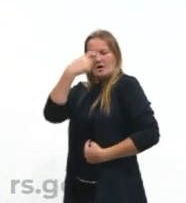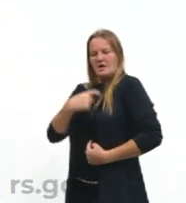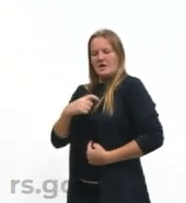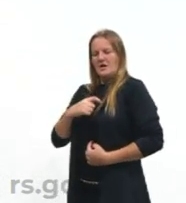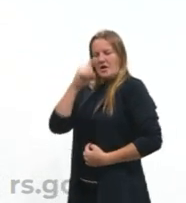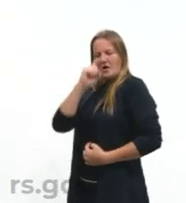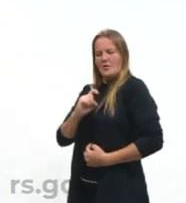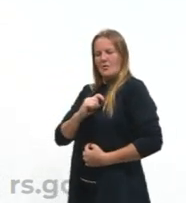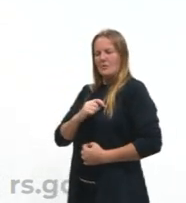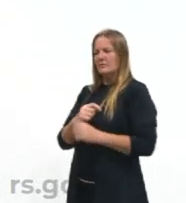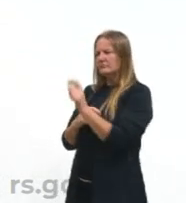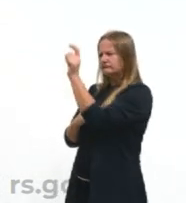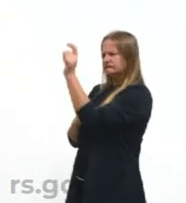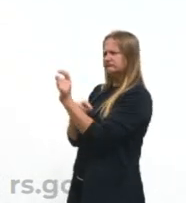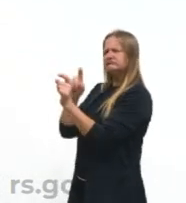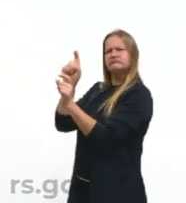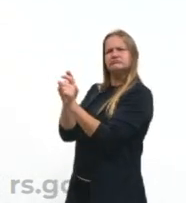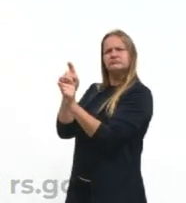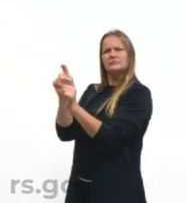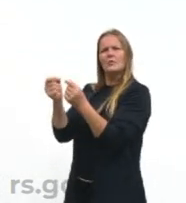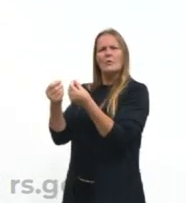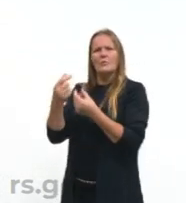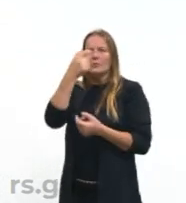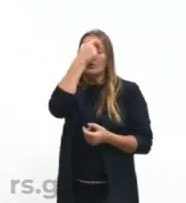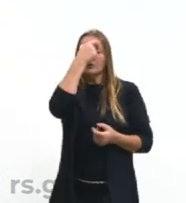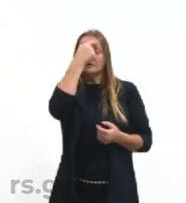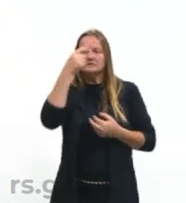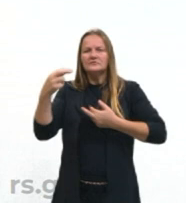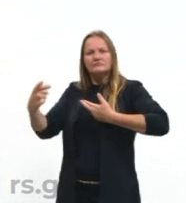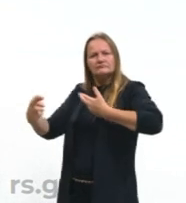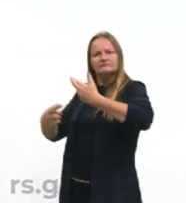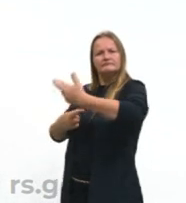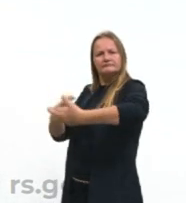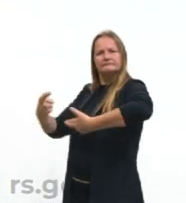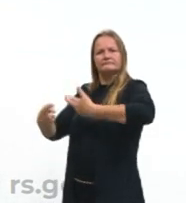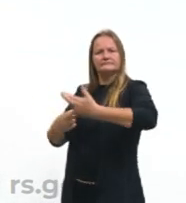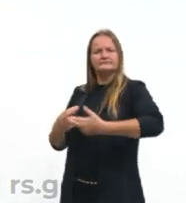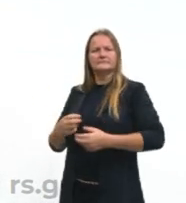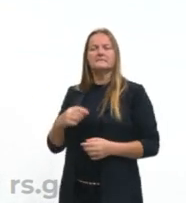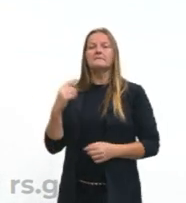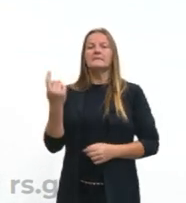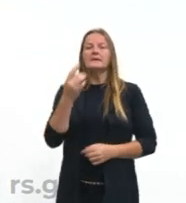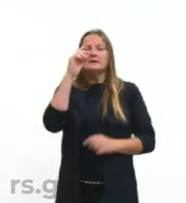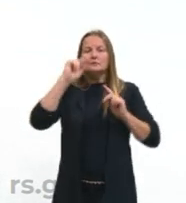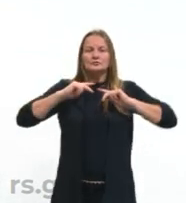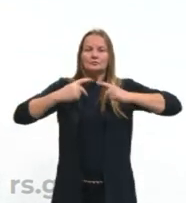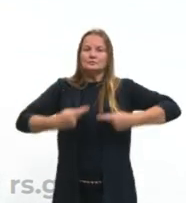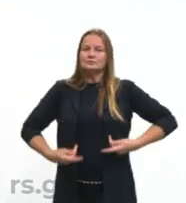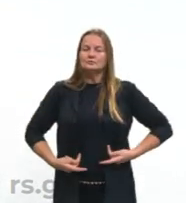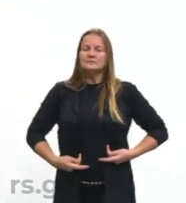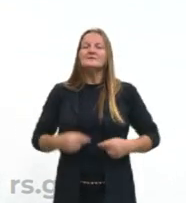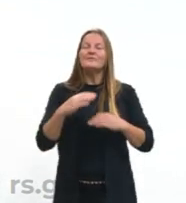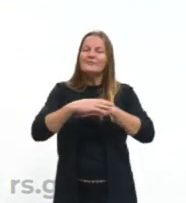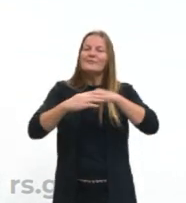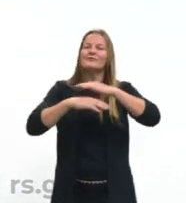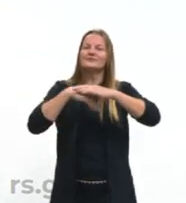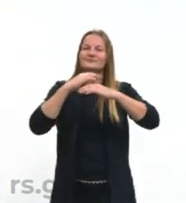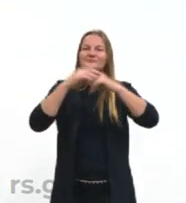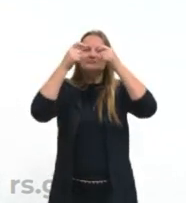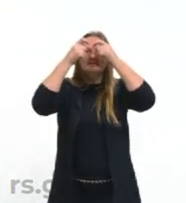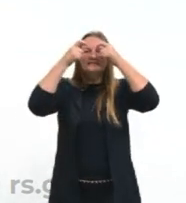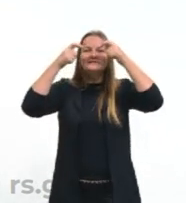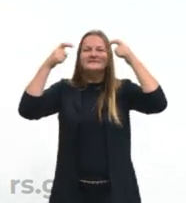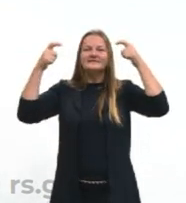outro a essa consciência vai fazendo que com que o ser humano a faça a construção do